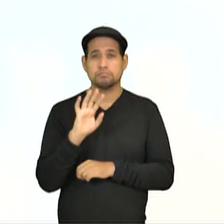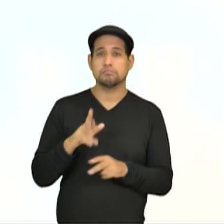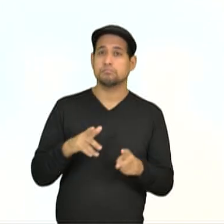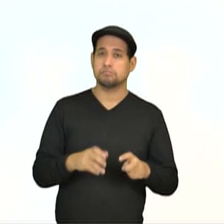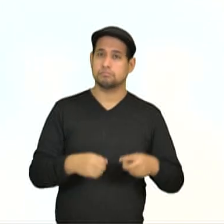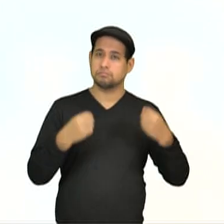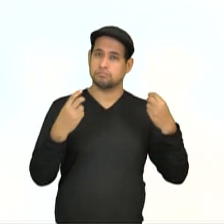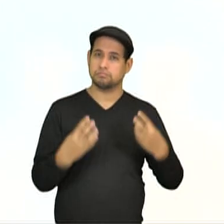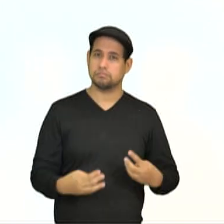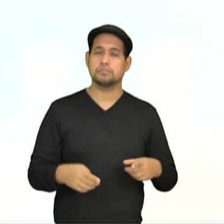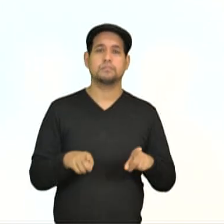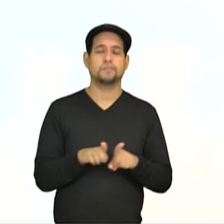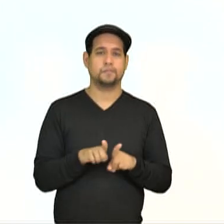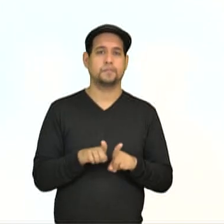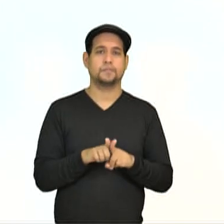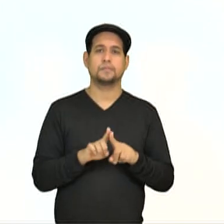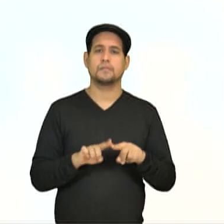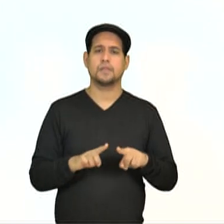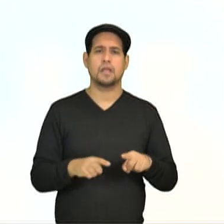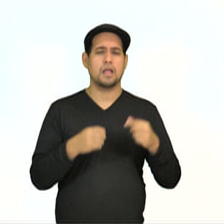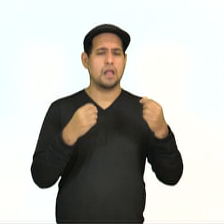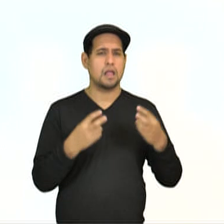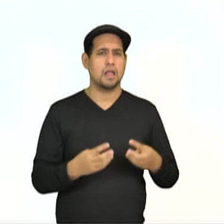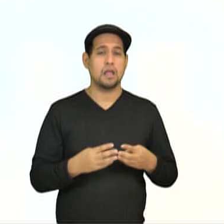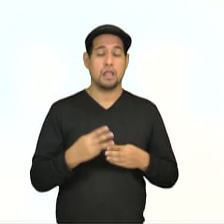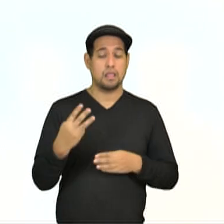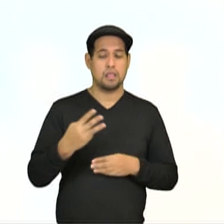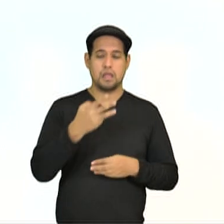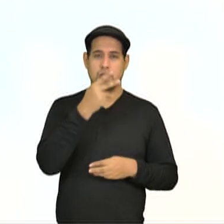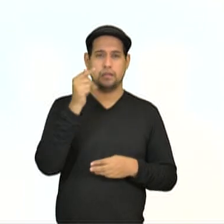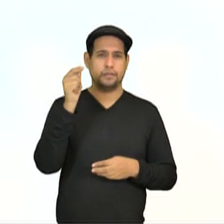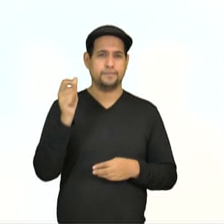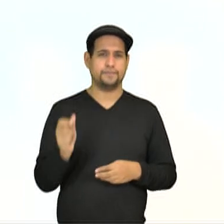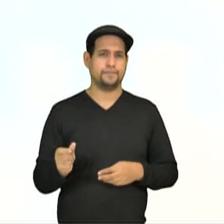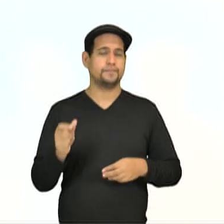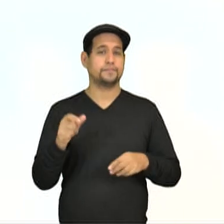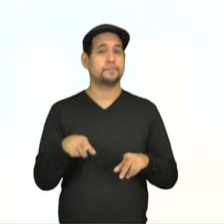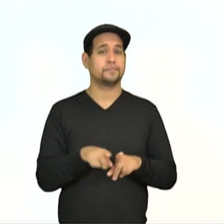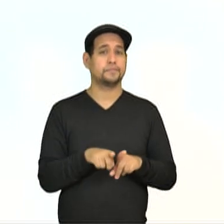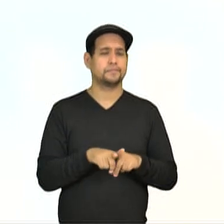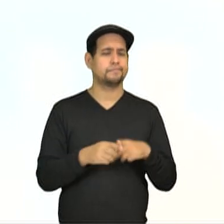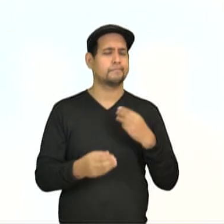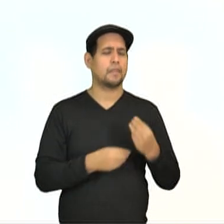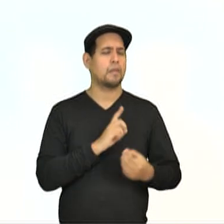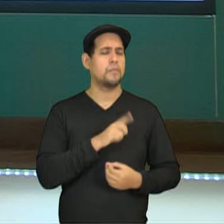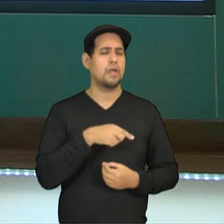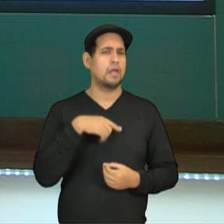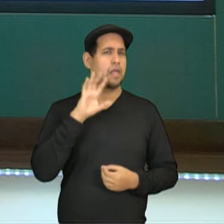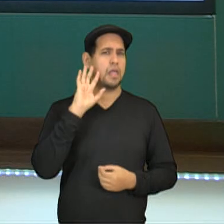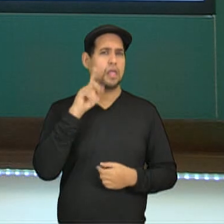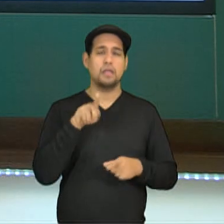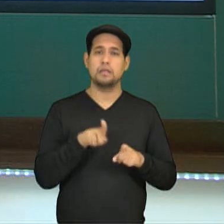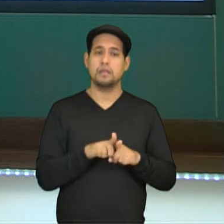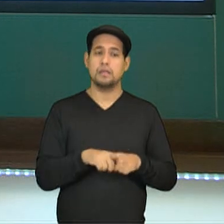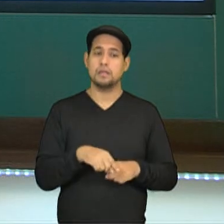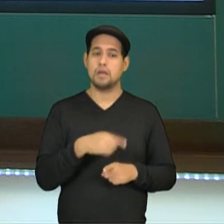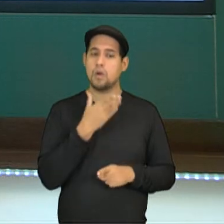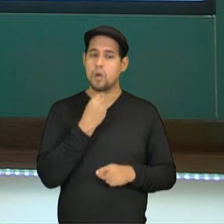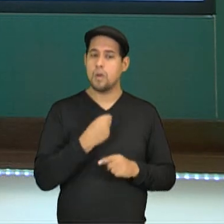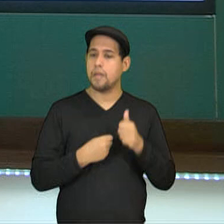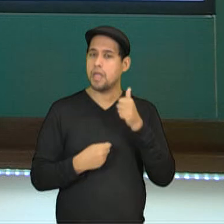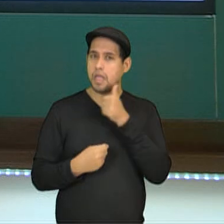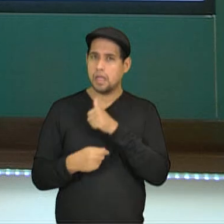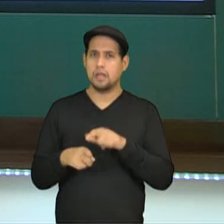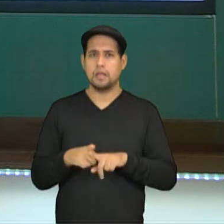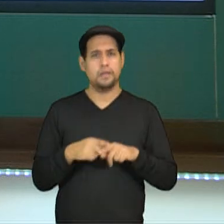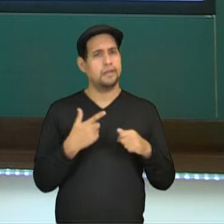narra para o leitor, E aí ele narra em terceira pessoa, porque ele conta o que aconteceu com ele, ela, eles ou elas, Não há a